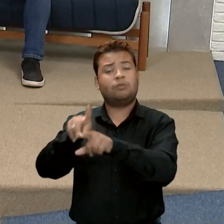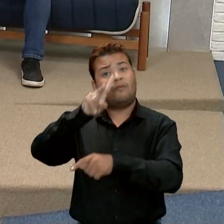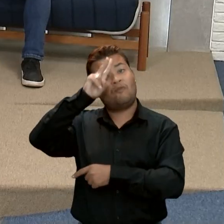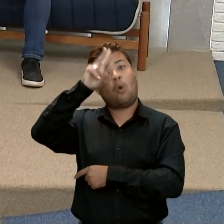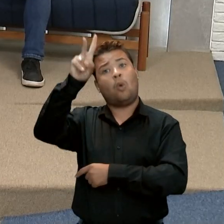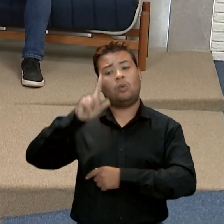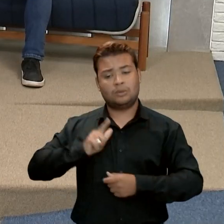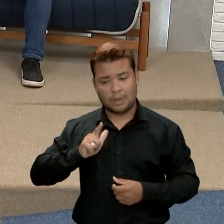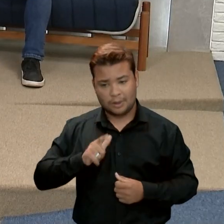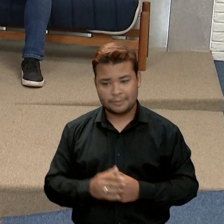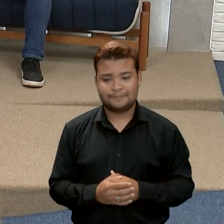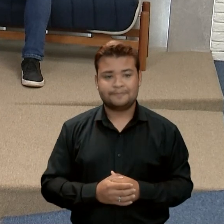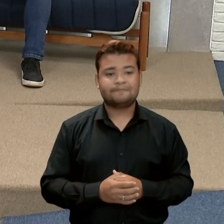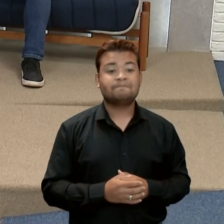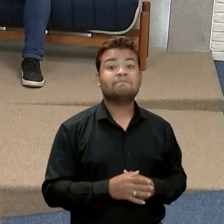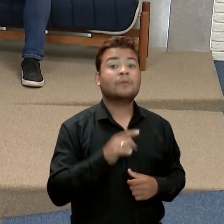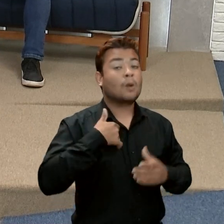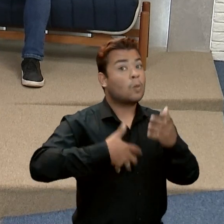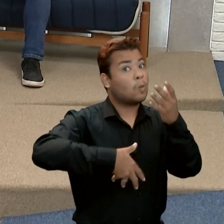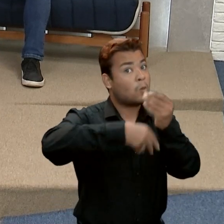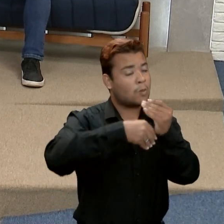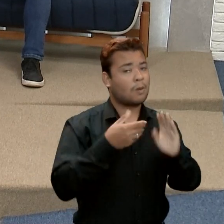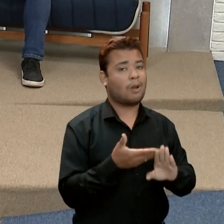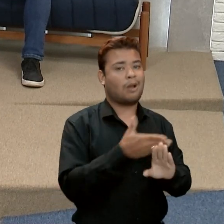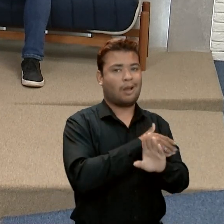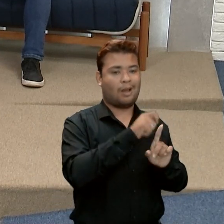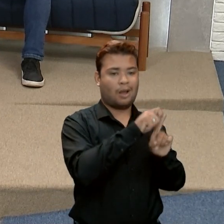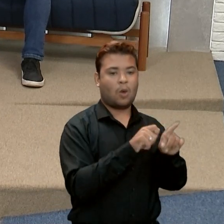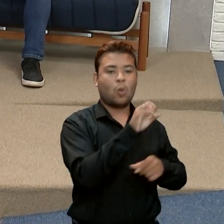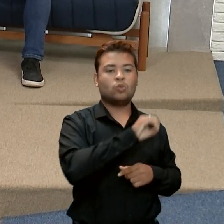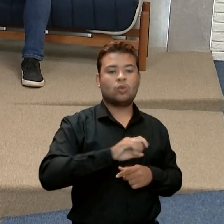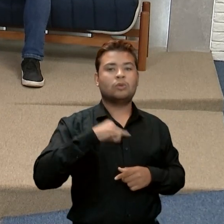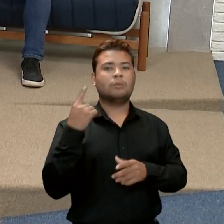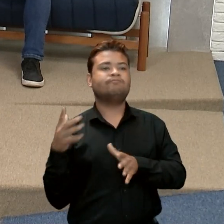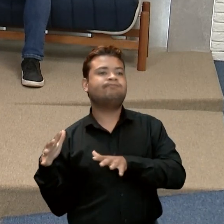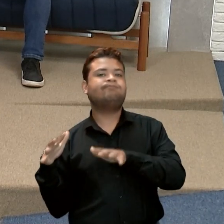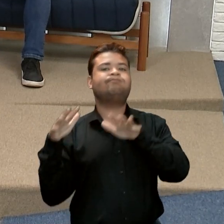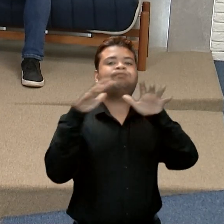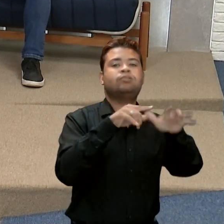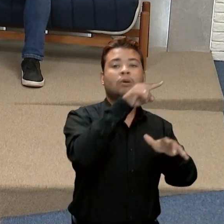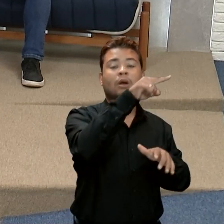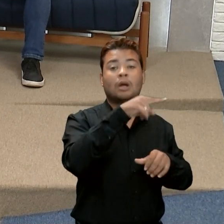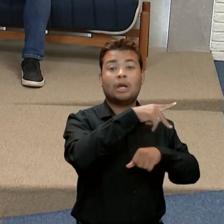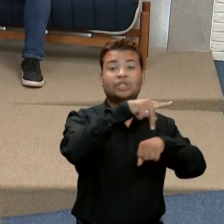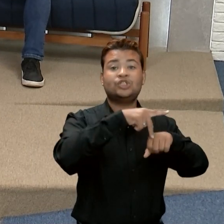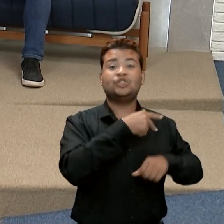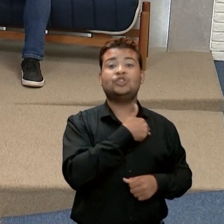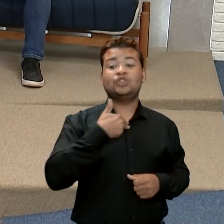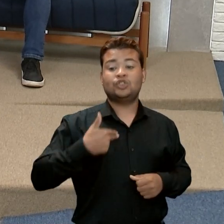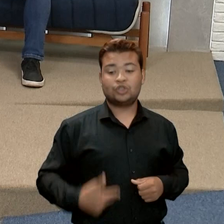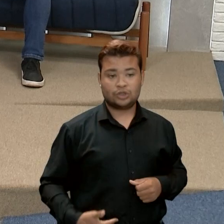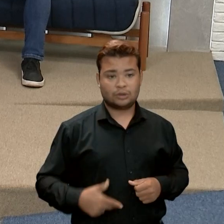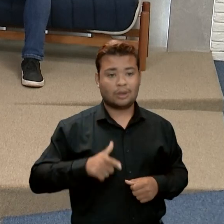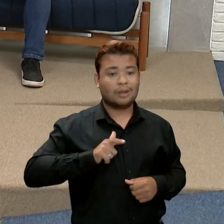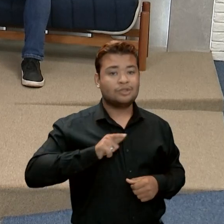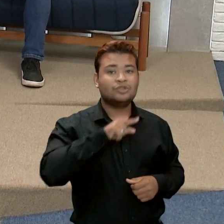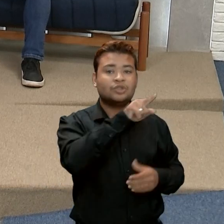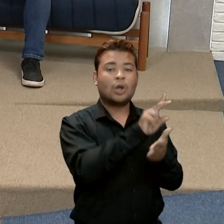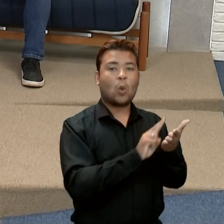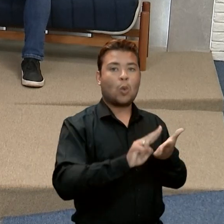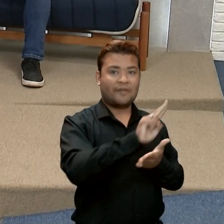complementar que em outubro passado, nós fizemos uma missão à China e visitamos lá a Universidade de